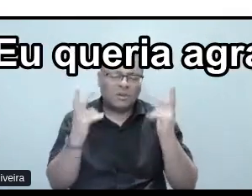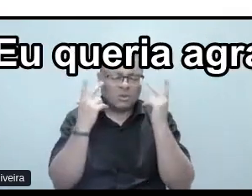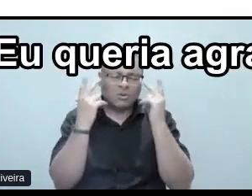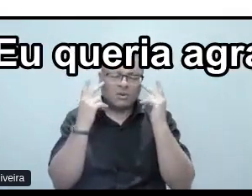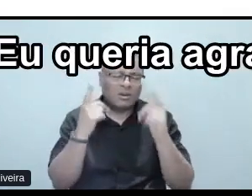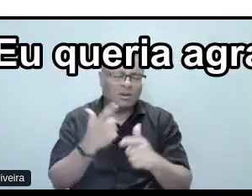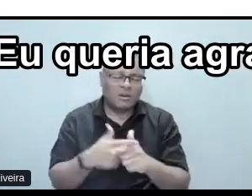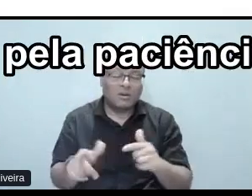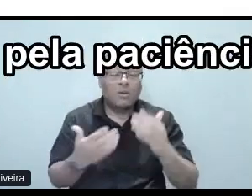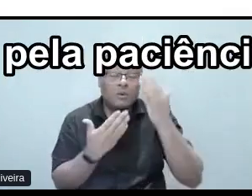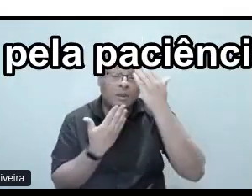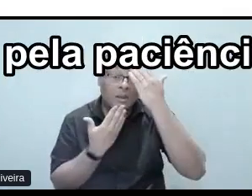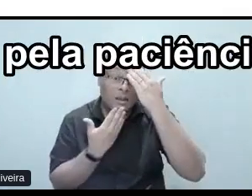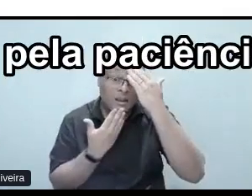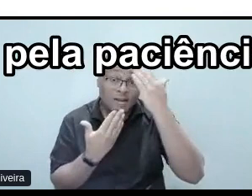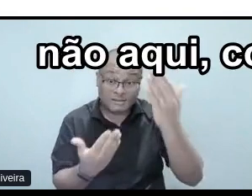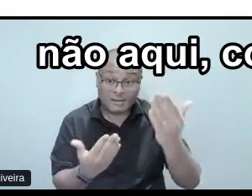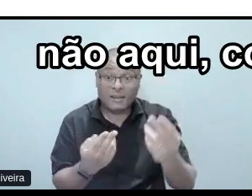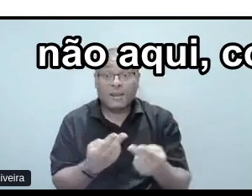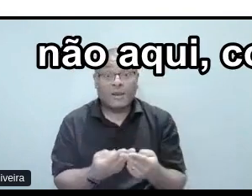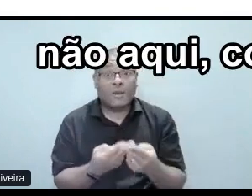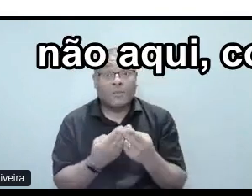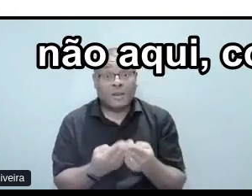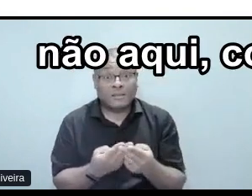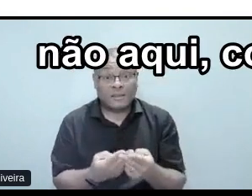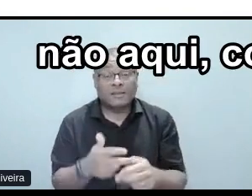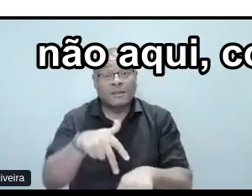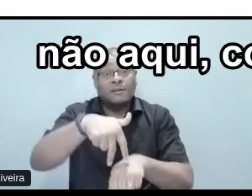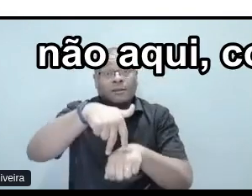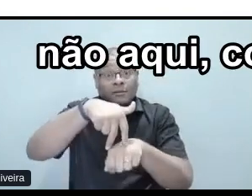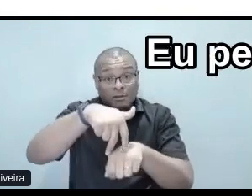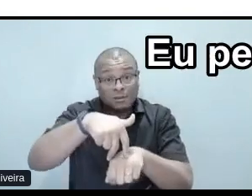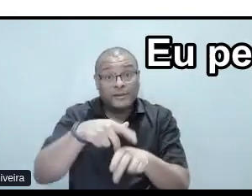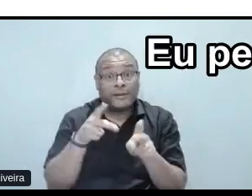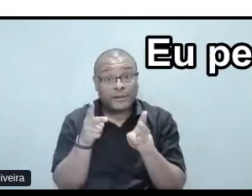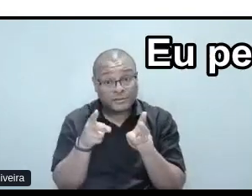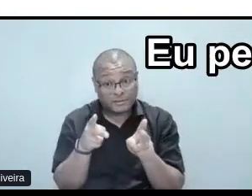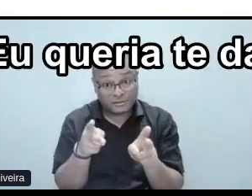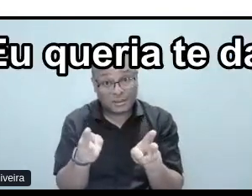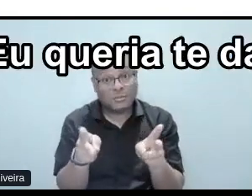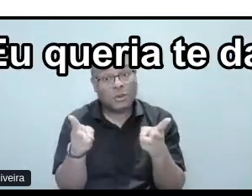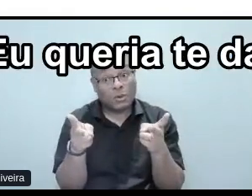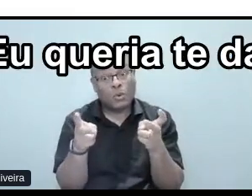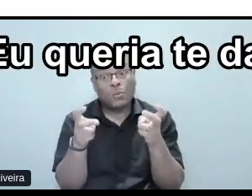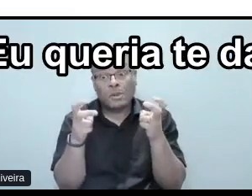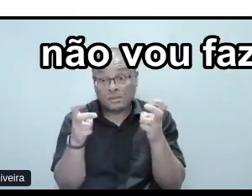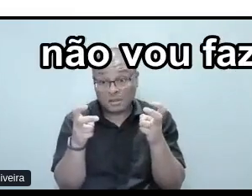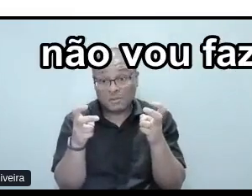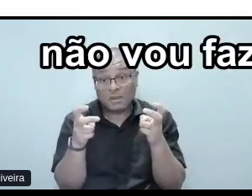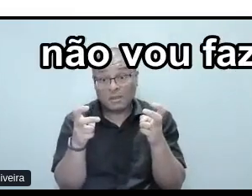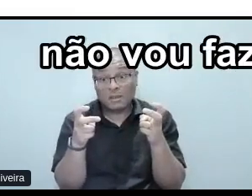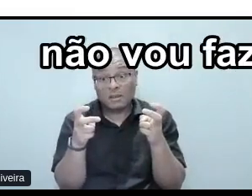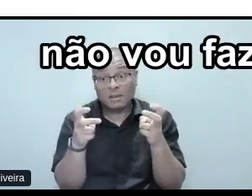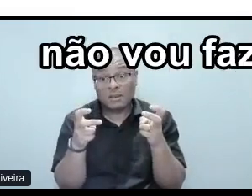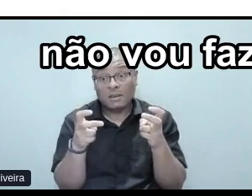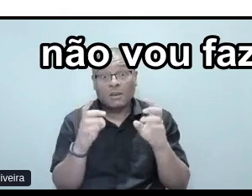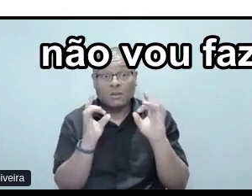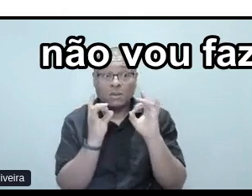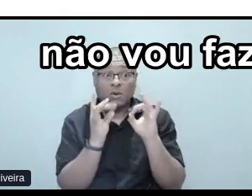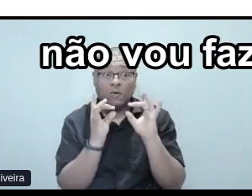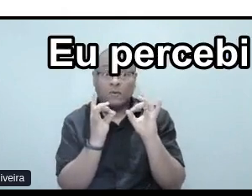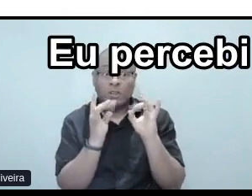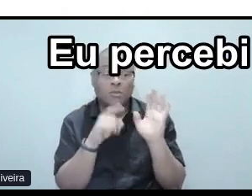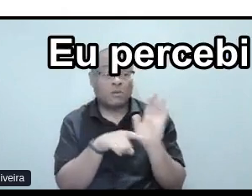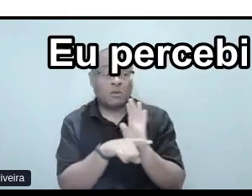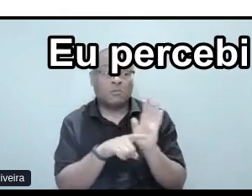queria agradecer também pela paciência e resiliência, não aqui, como sempre. Eu queria te dar um feedback, não vou fazer